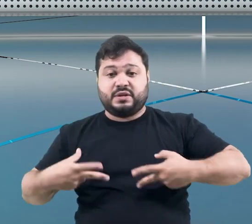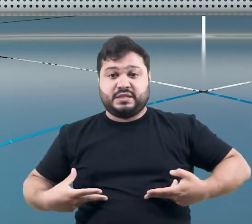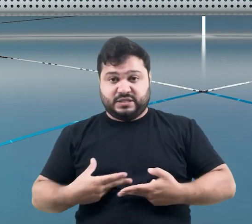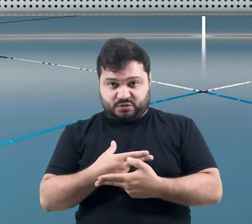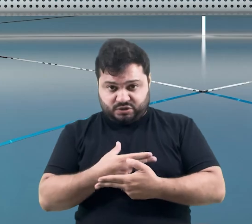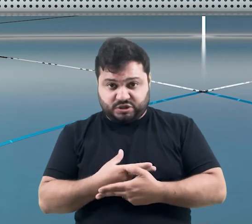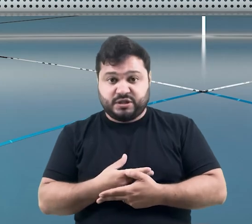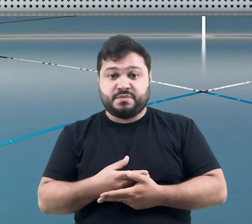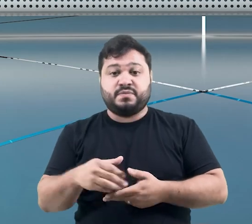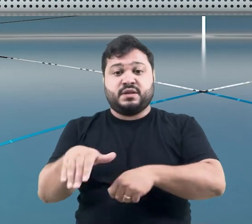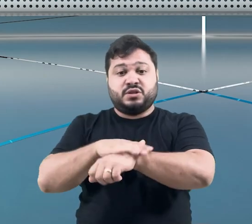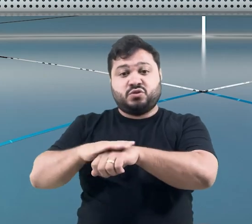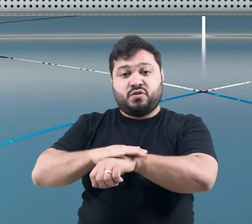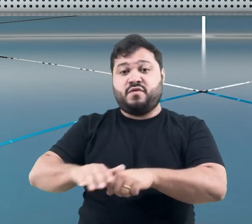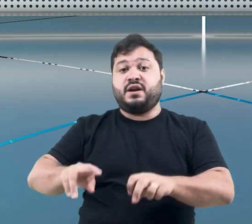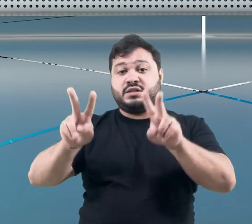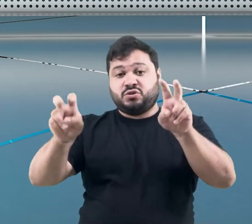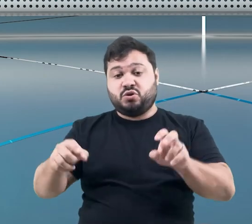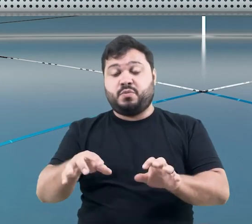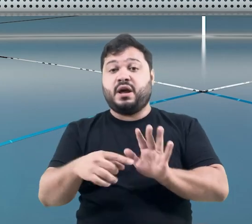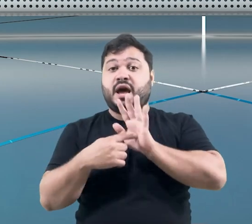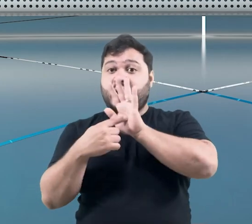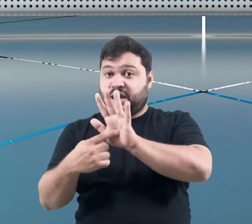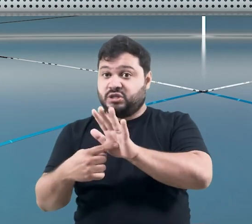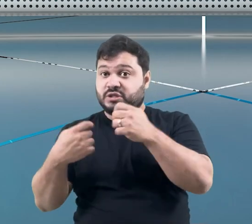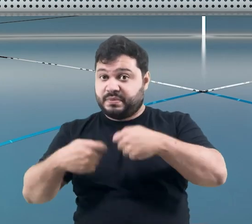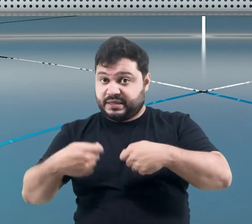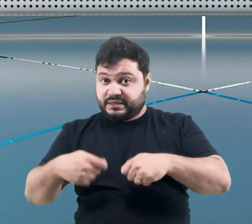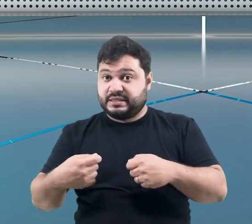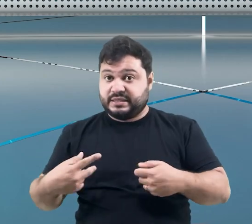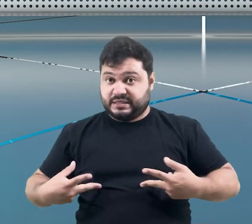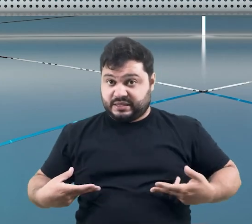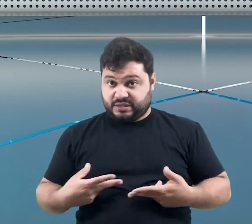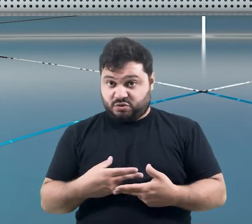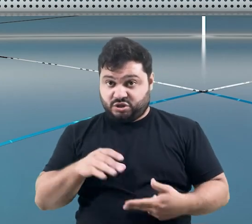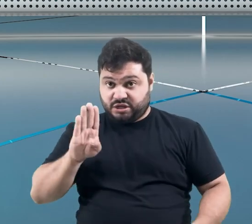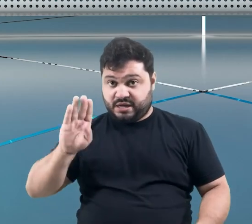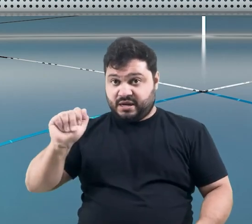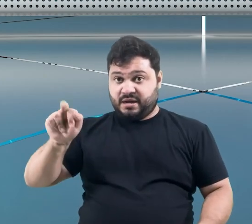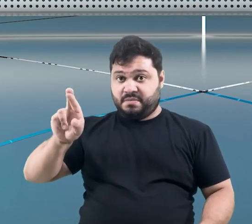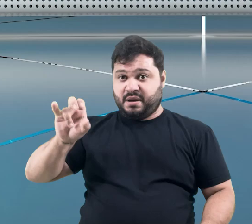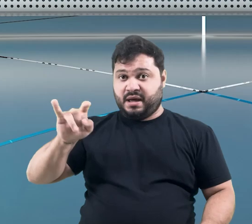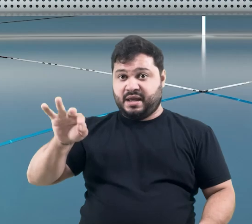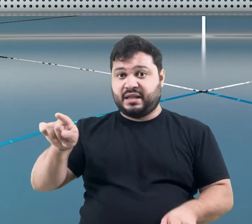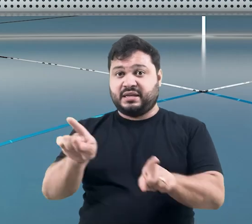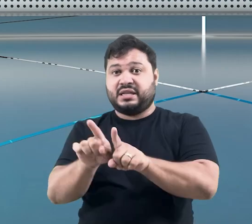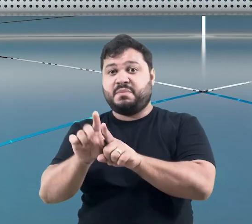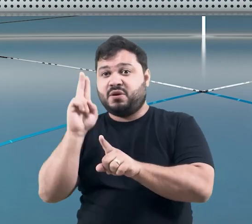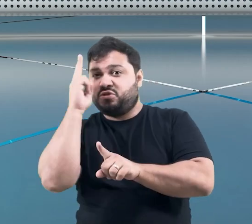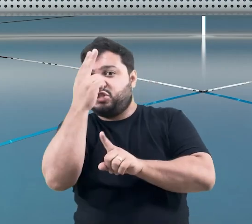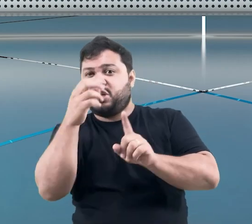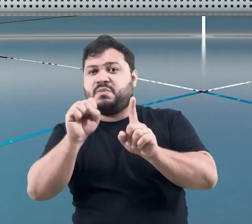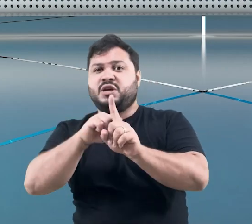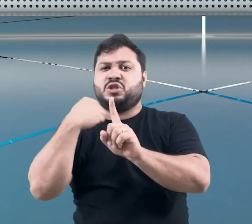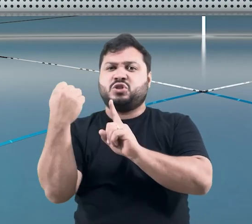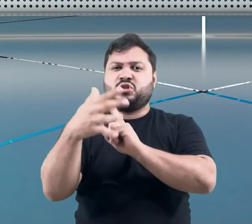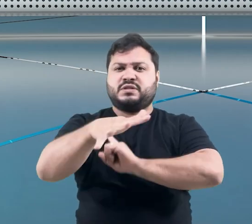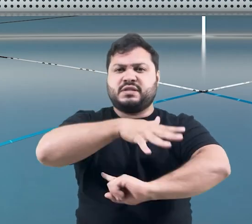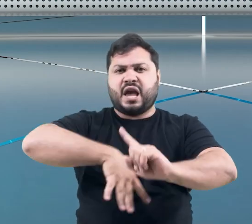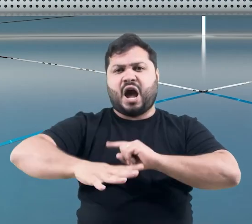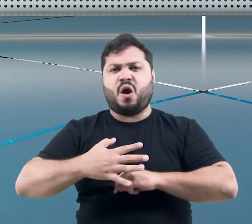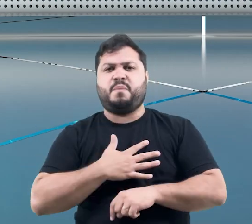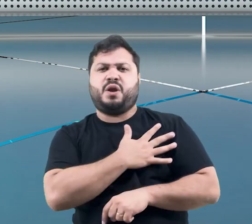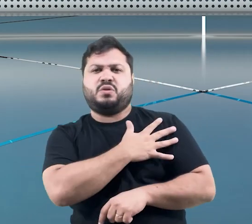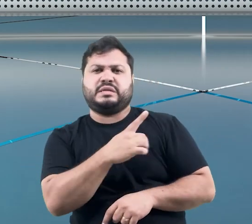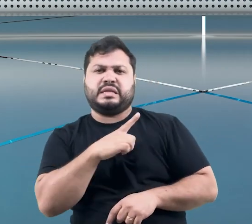cirurgia bariátrica. Eles conversam sobre a indicação clínica da cirurgia bariátrica e também sobre o estigma social e os